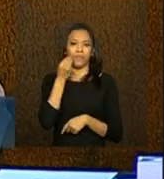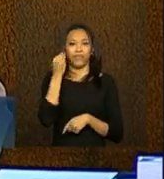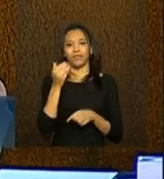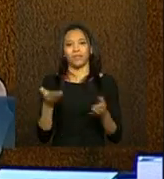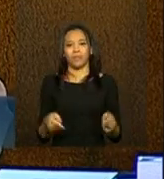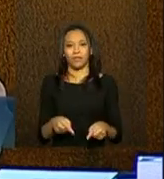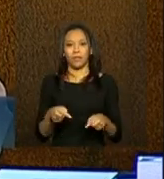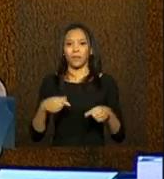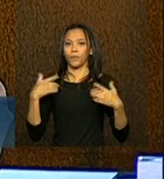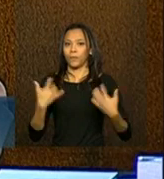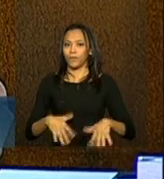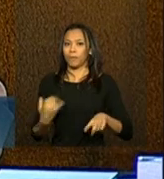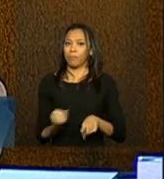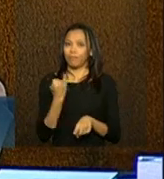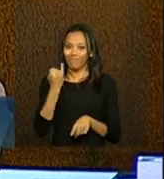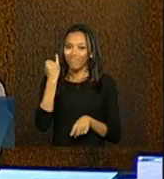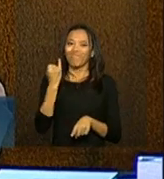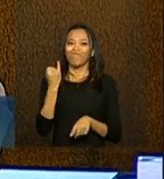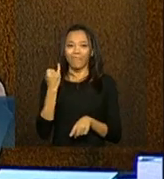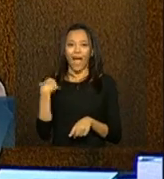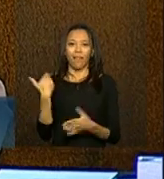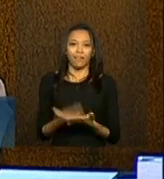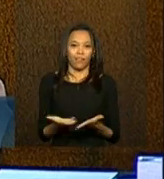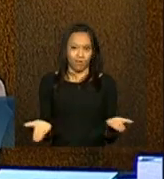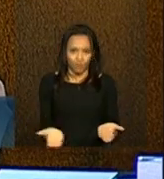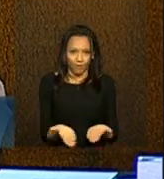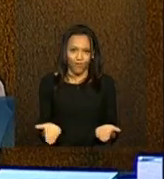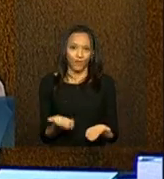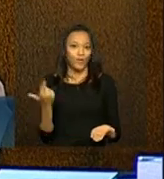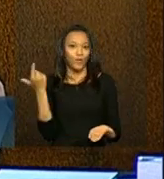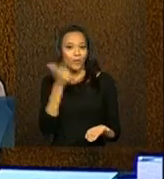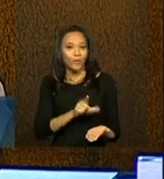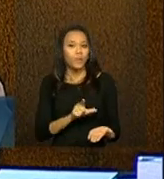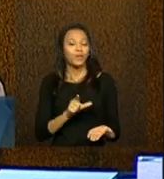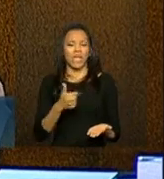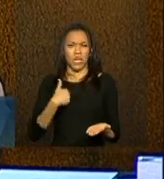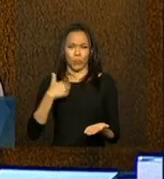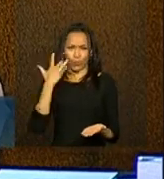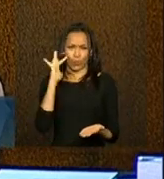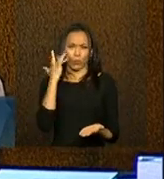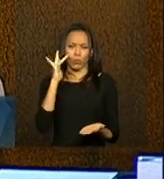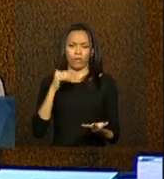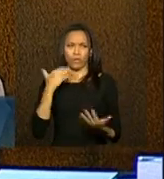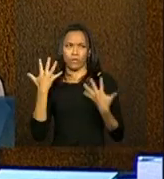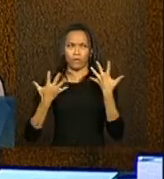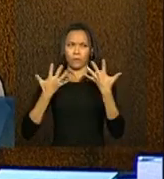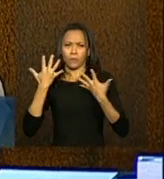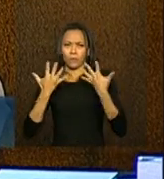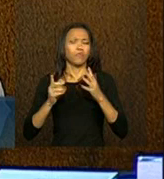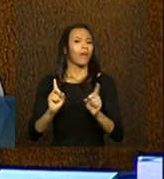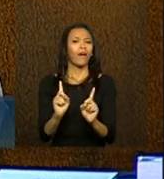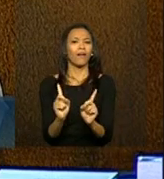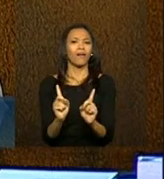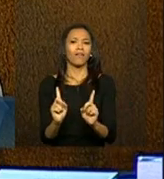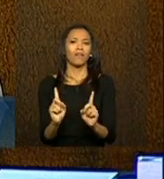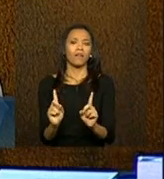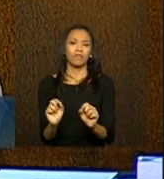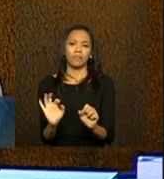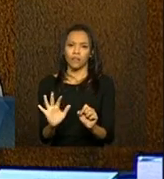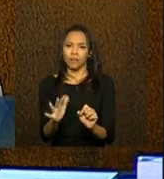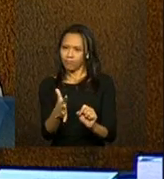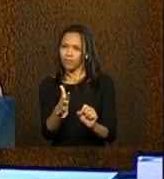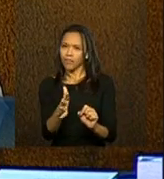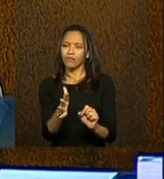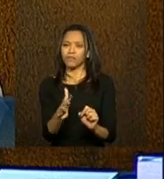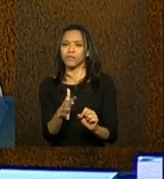rica a que tivemos até o momento. E eu não tenho dúvida nenhuma de que dentro eh